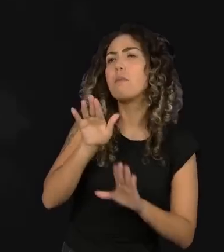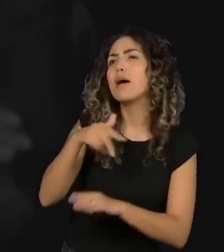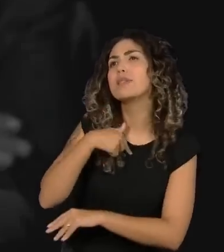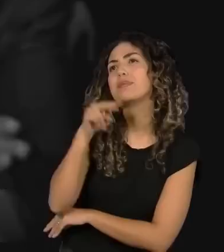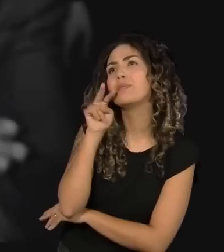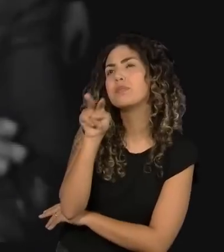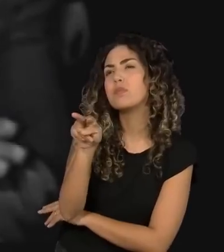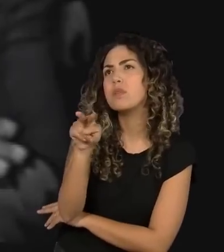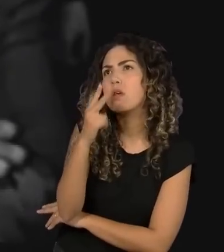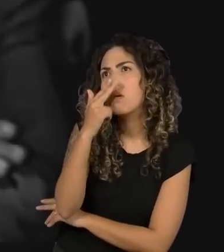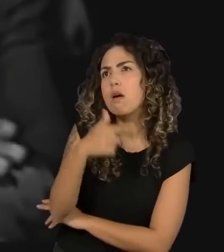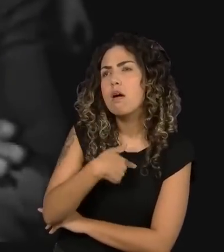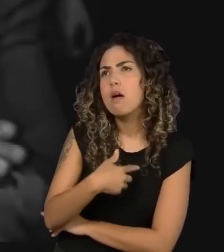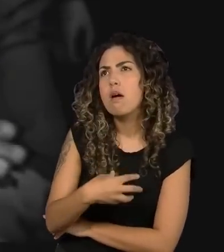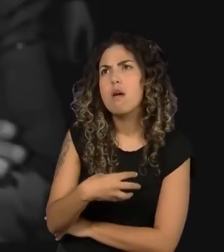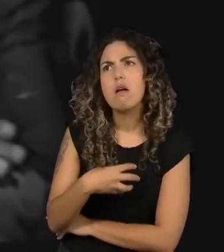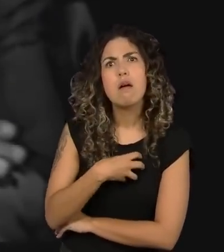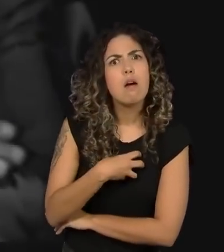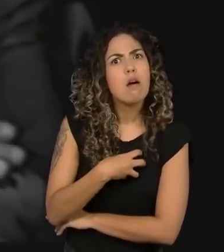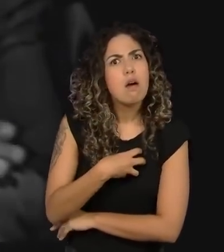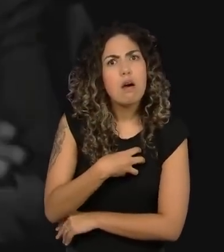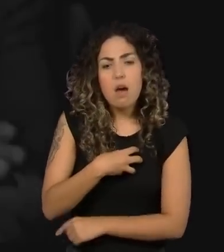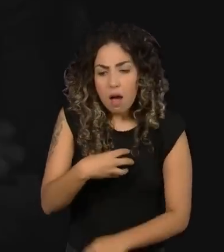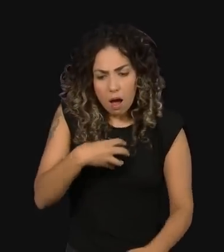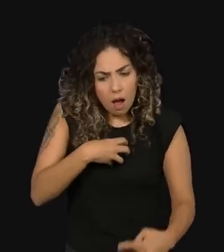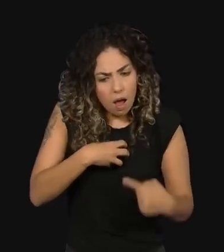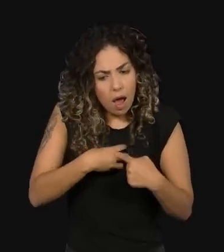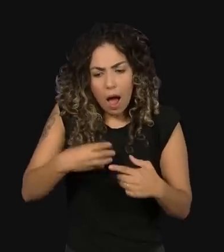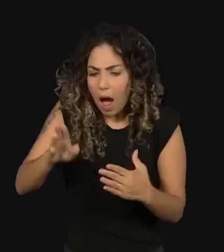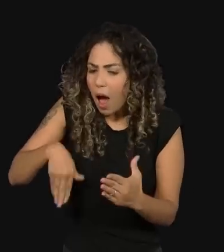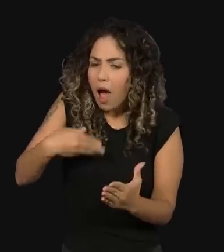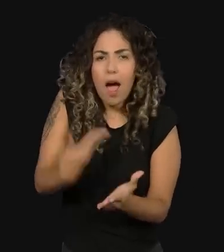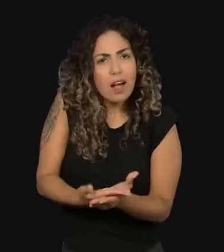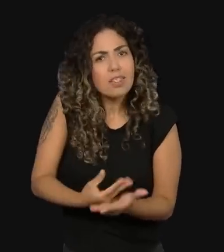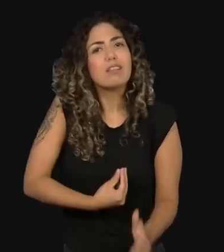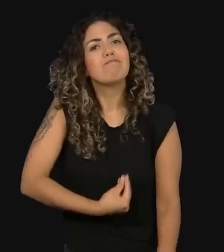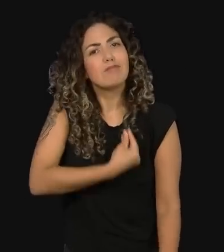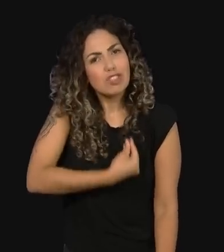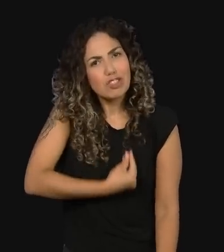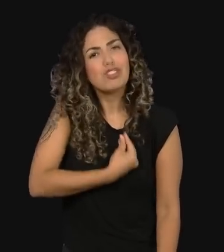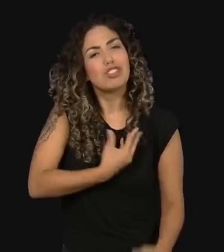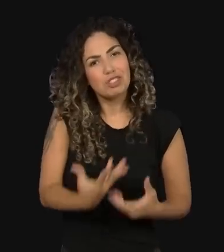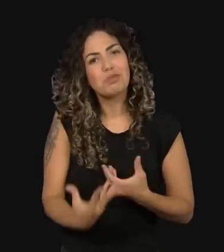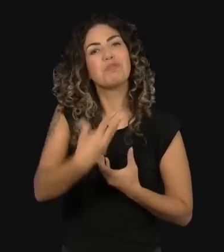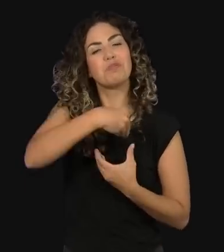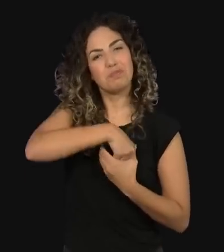na jovem espectadora permanece viva até hoje.